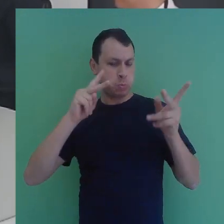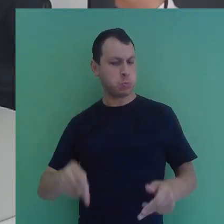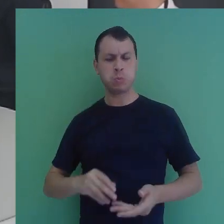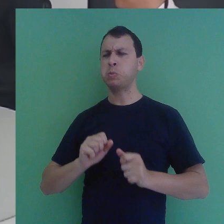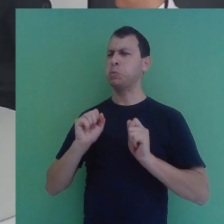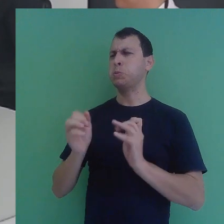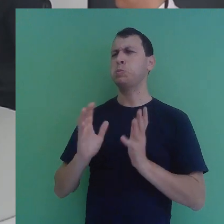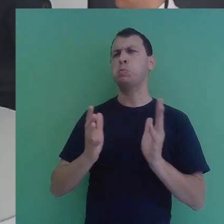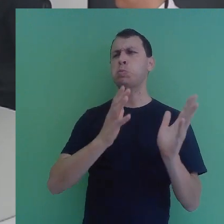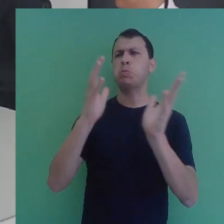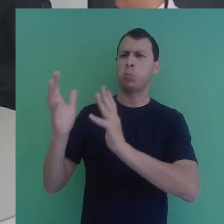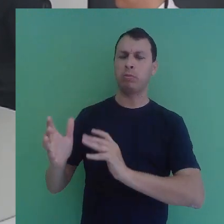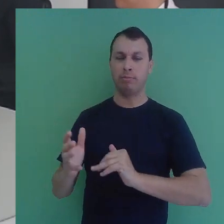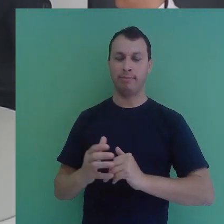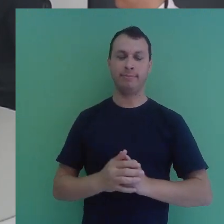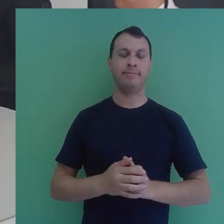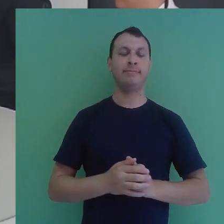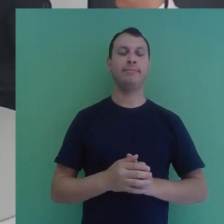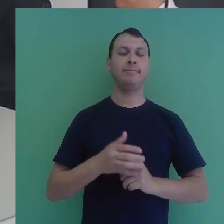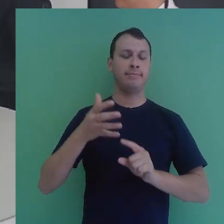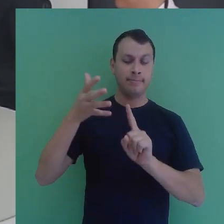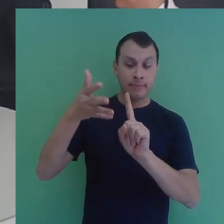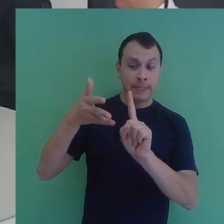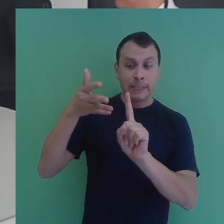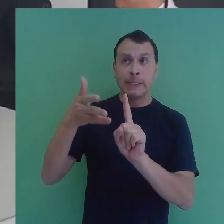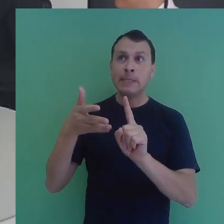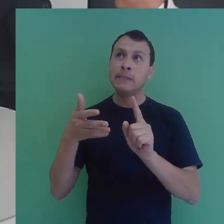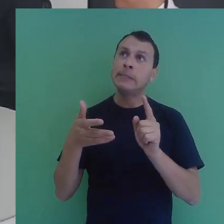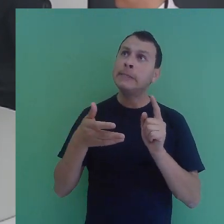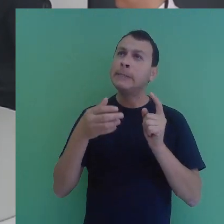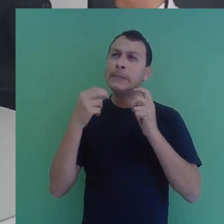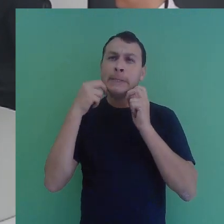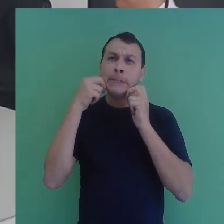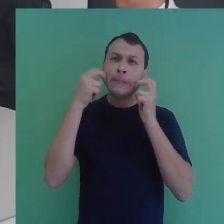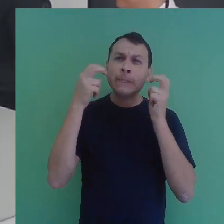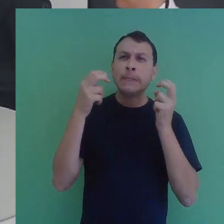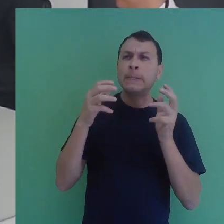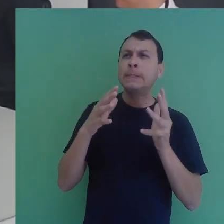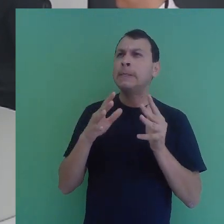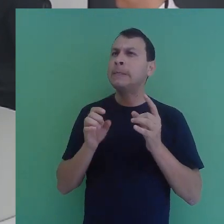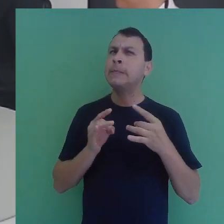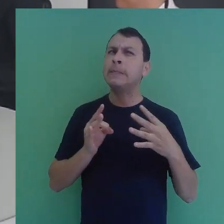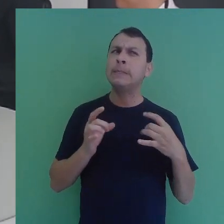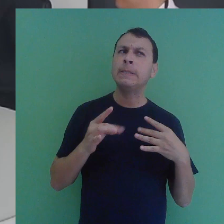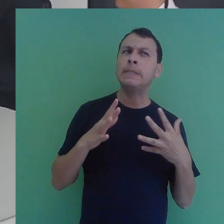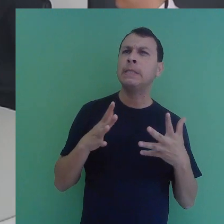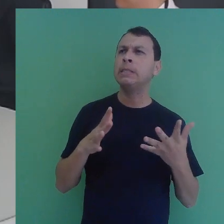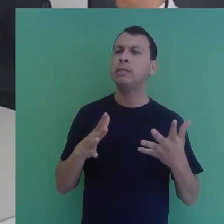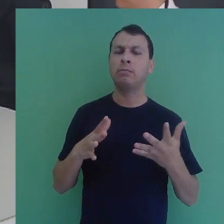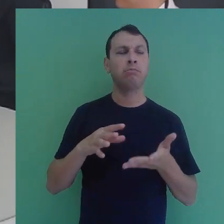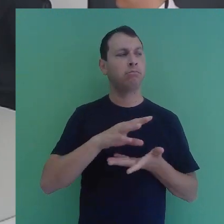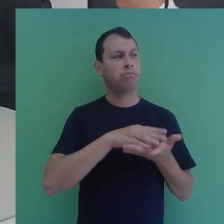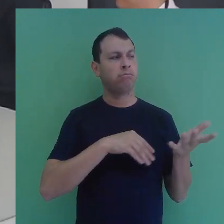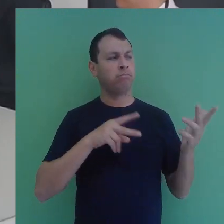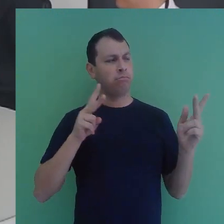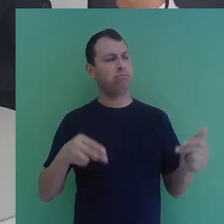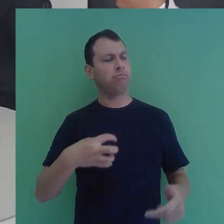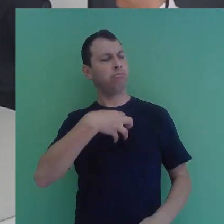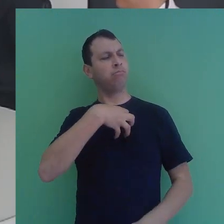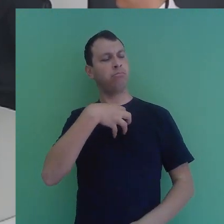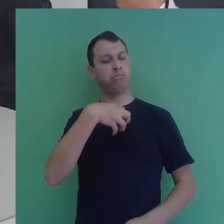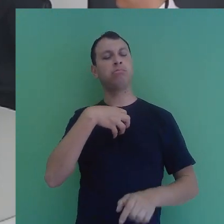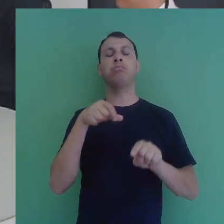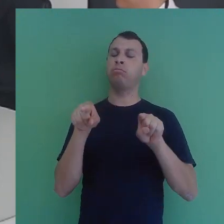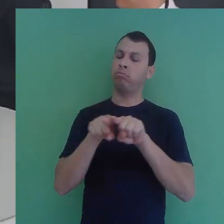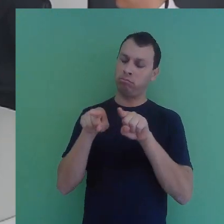o sentimento dele. E quando o palestrante está incerto do que ele vai falar, inseguro, o intérprete também precisa passar esse sentimento.